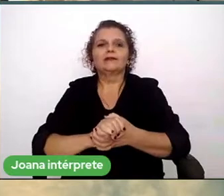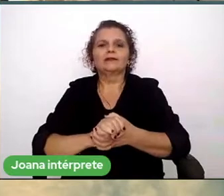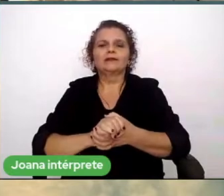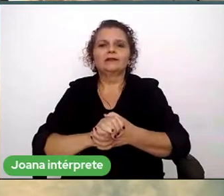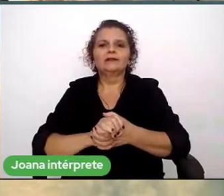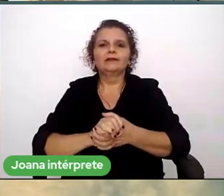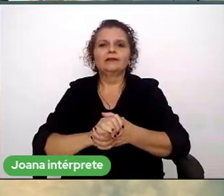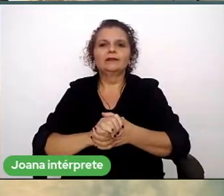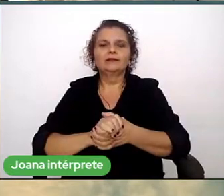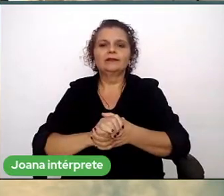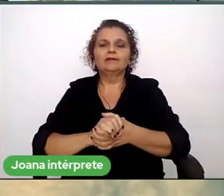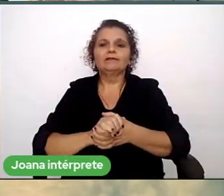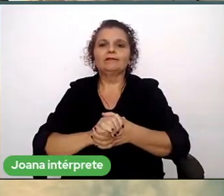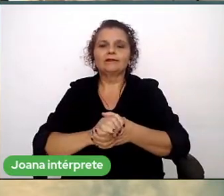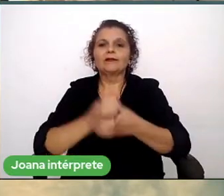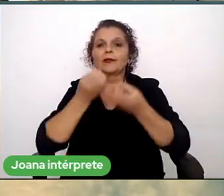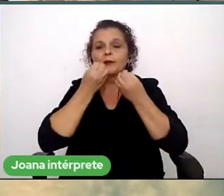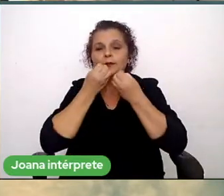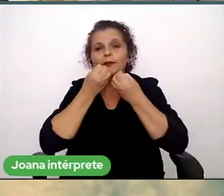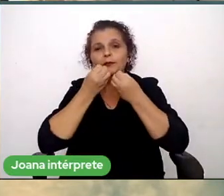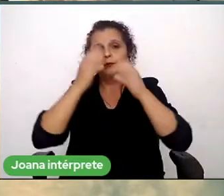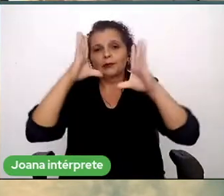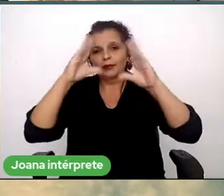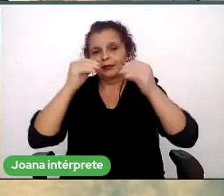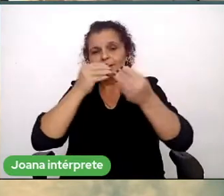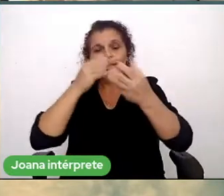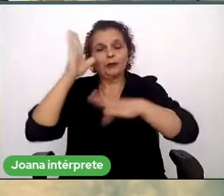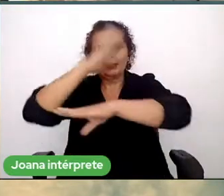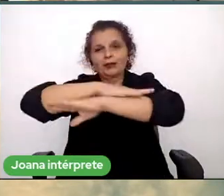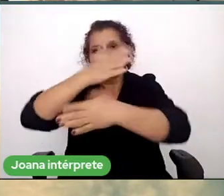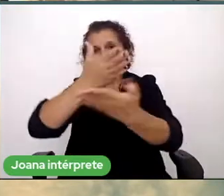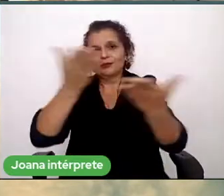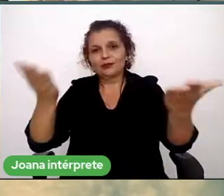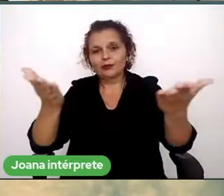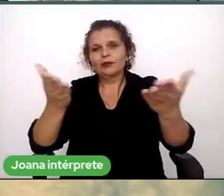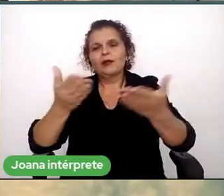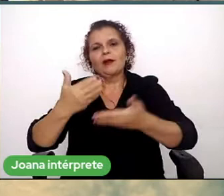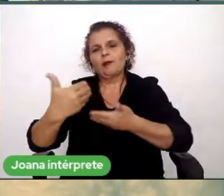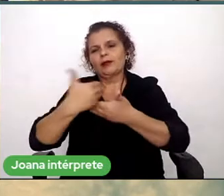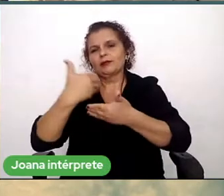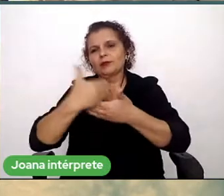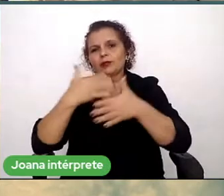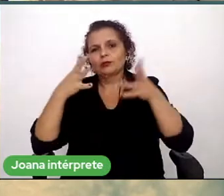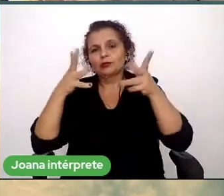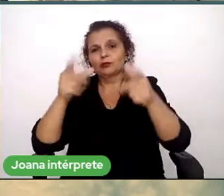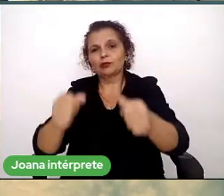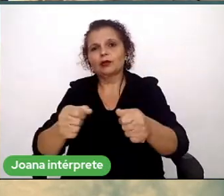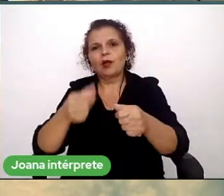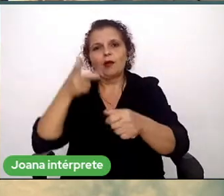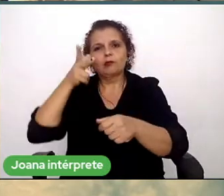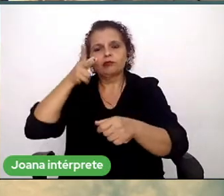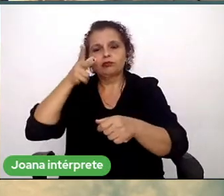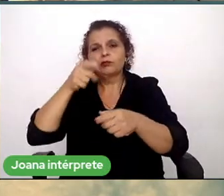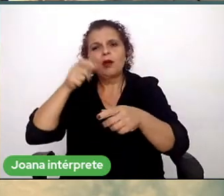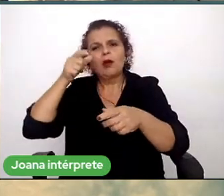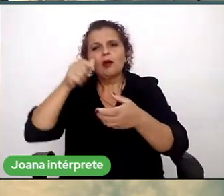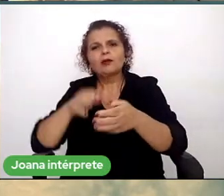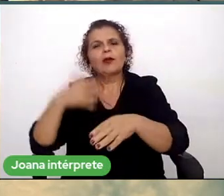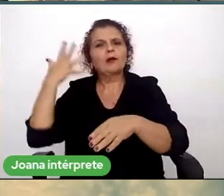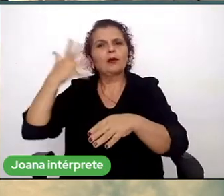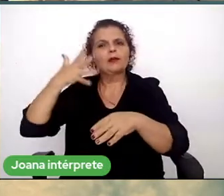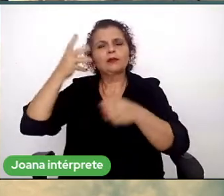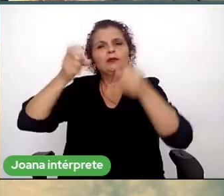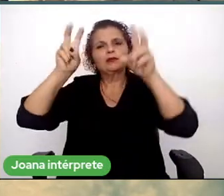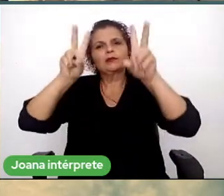Tá bom boa tarde para todo mundo muito obrigada pela presença de todos para assistir a nossa a nossa palavra que eu